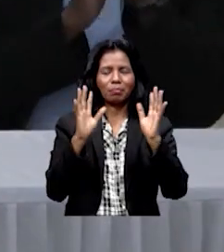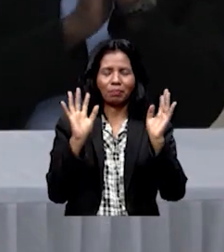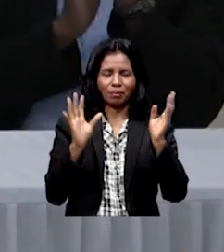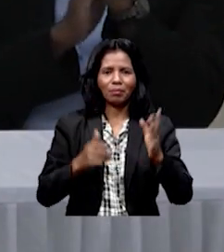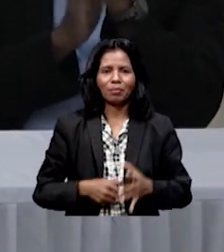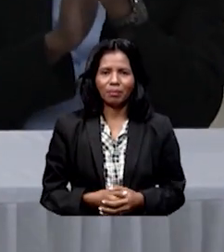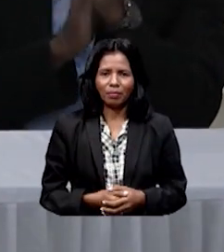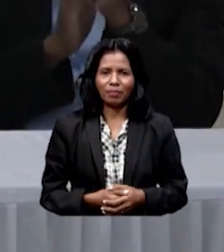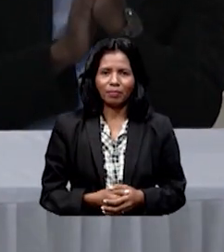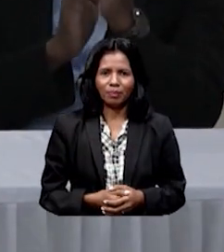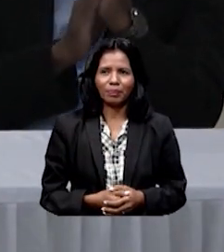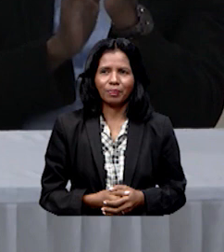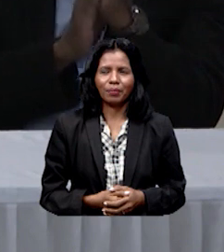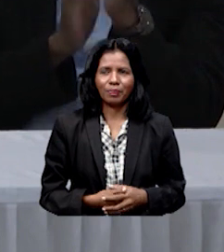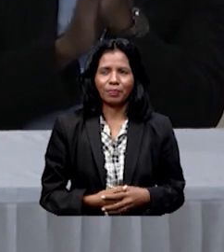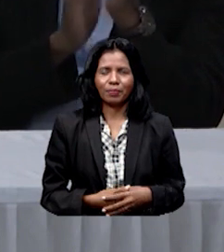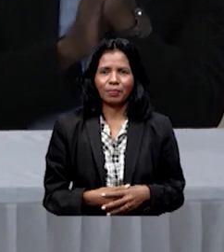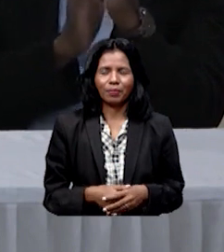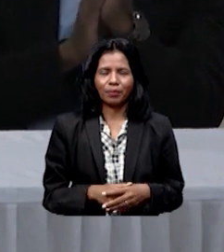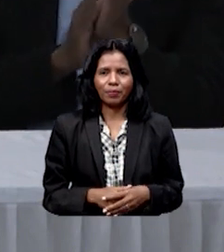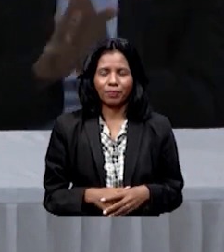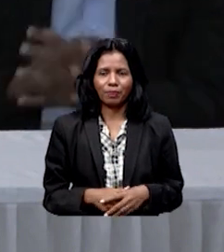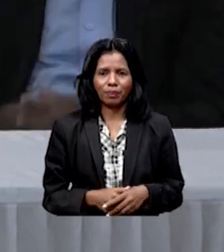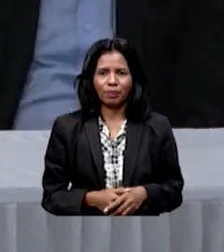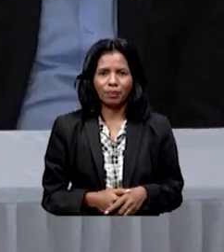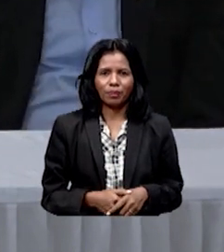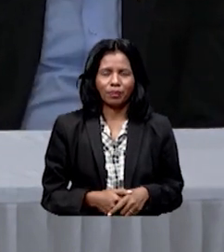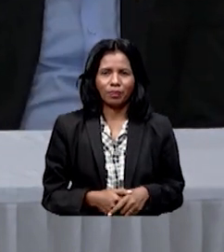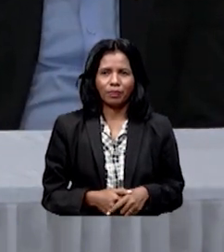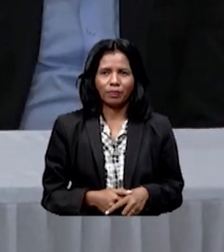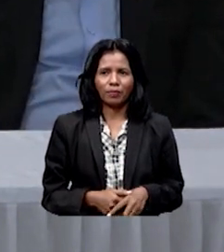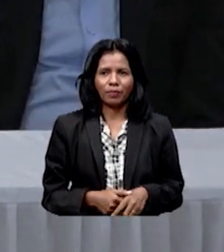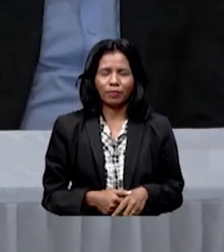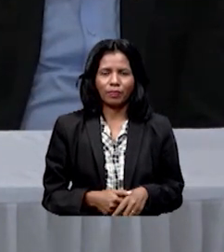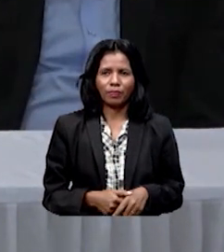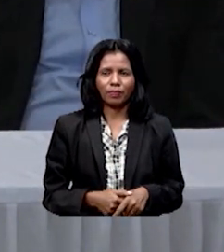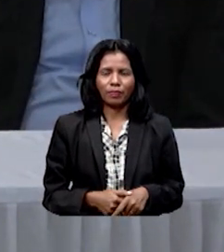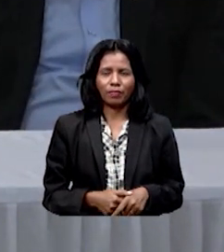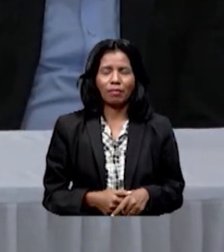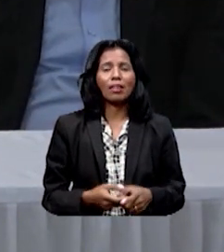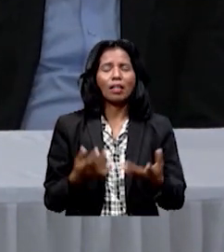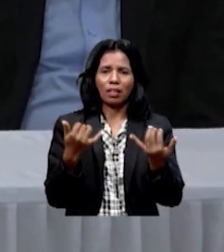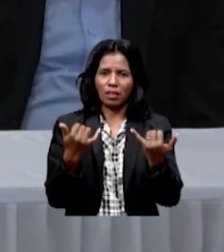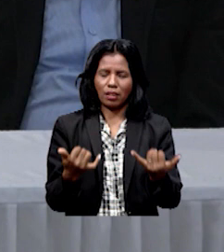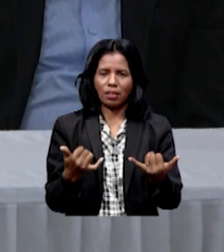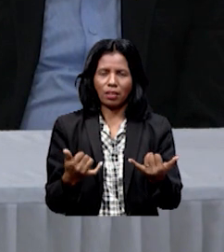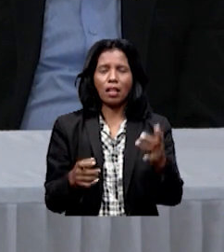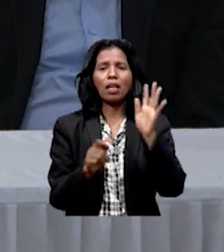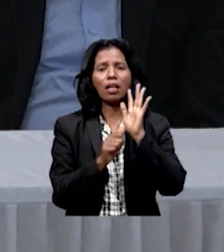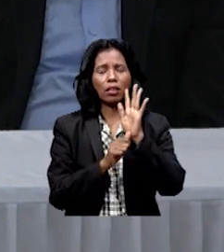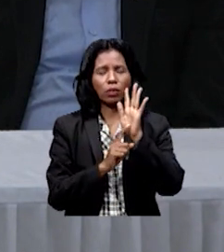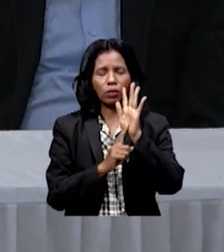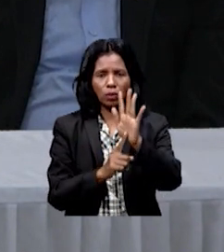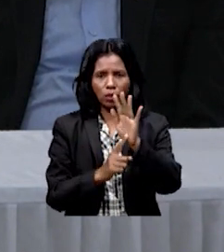arcebispo metropolita Dom Virgílio Cardeal do Carmo da Silva SDB e a Loron Ruanulo Resigné no Fulané.